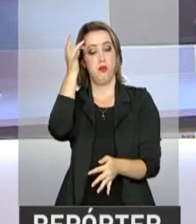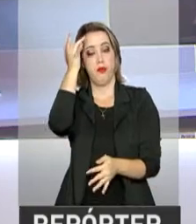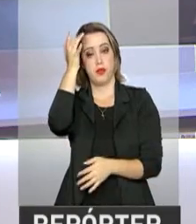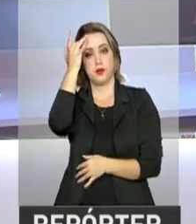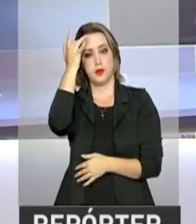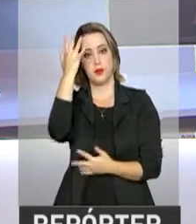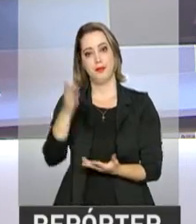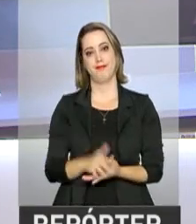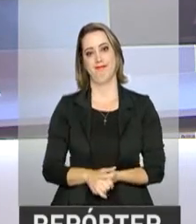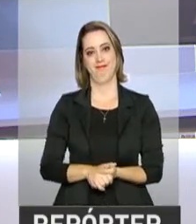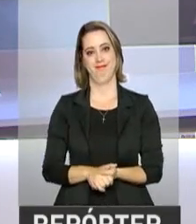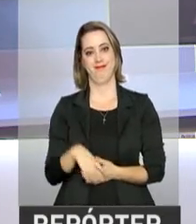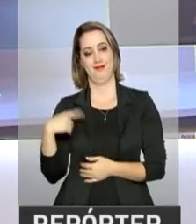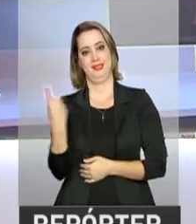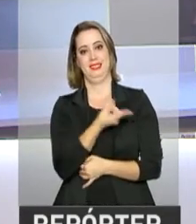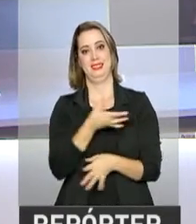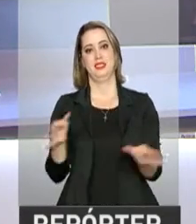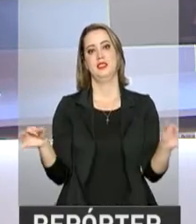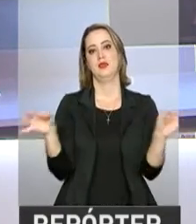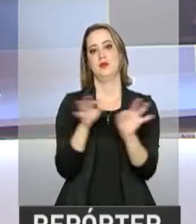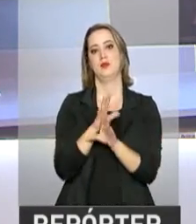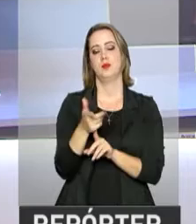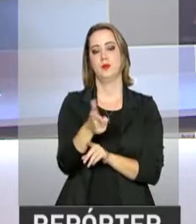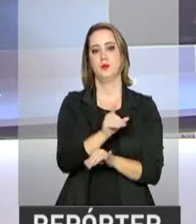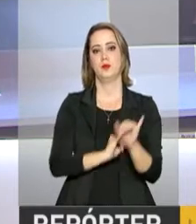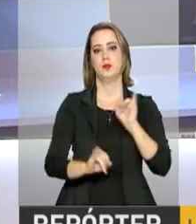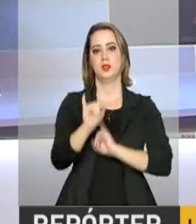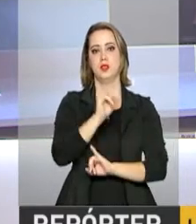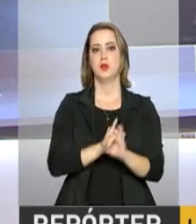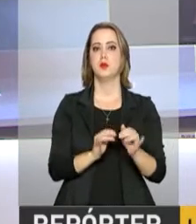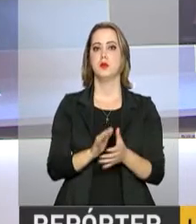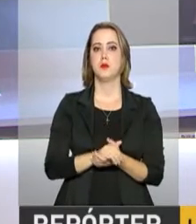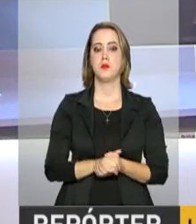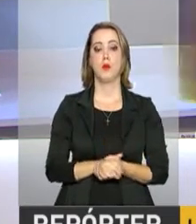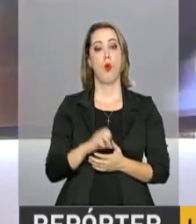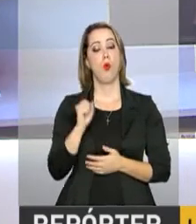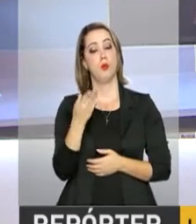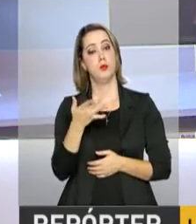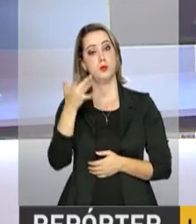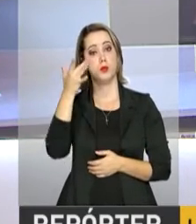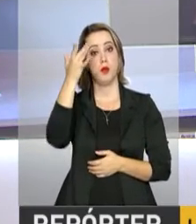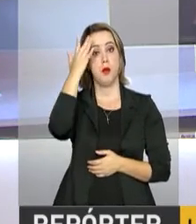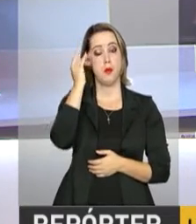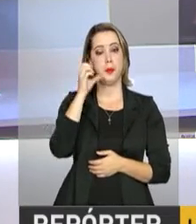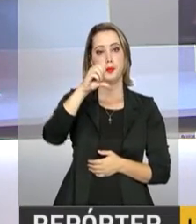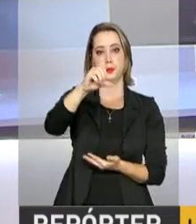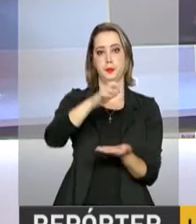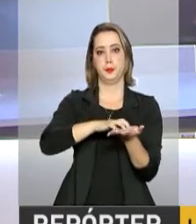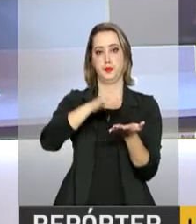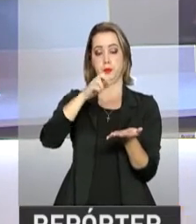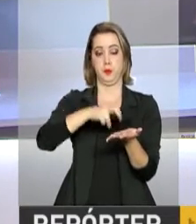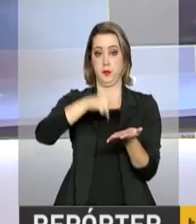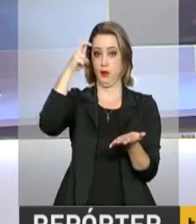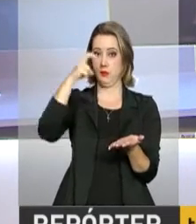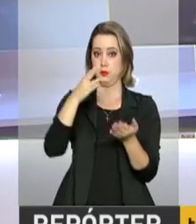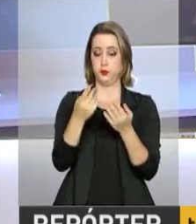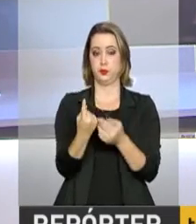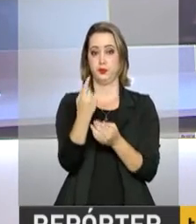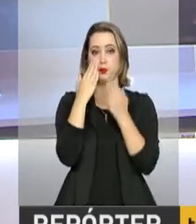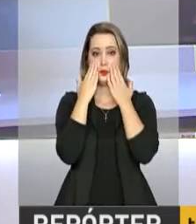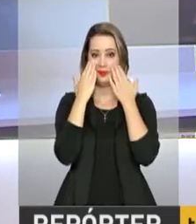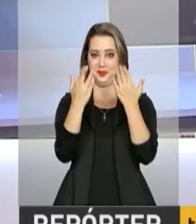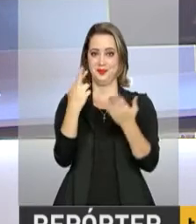nós ficamos por aqui podemos voltar a qualquer momento com mais informações ou amanhã às 9 da manhã na primeira edição do